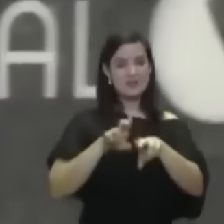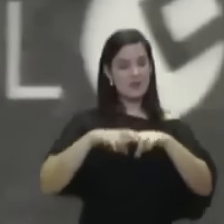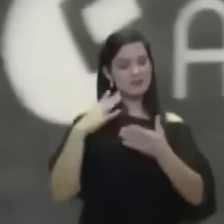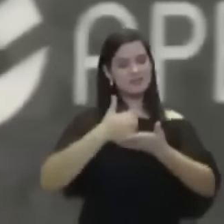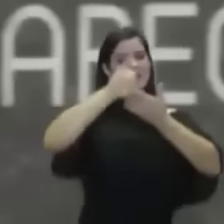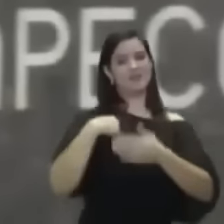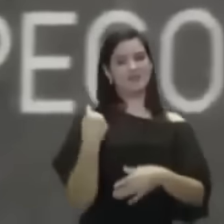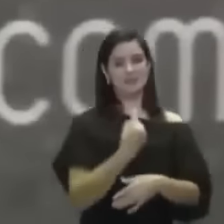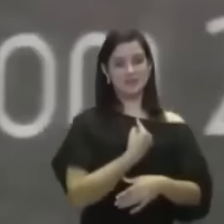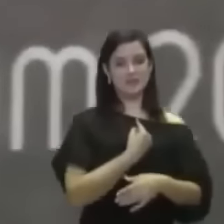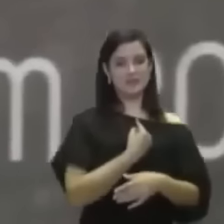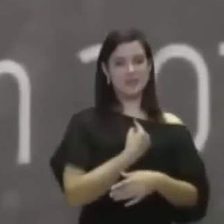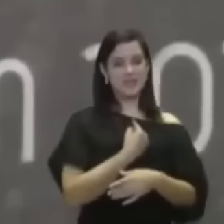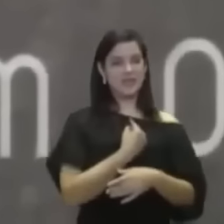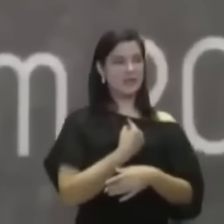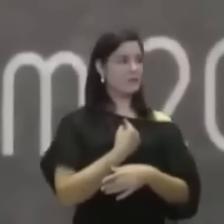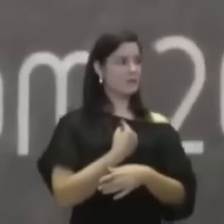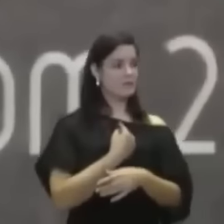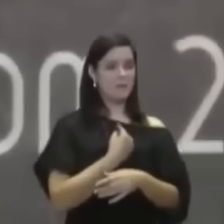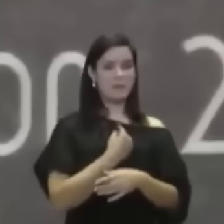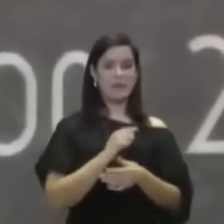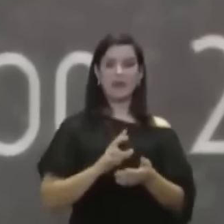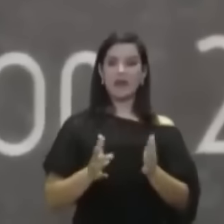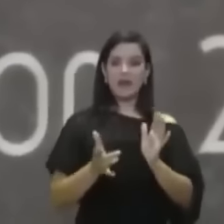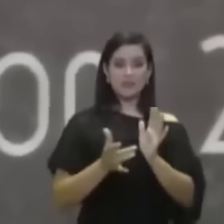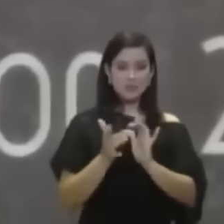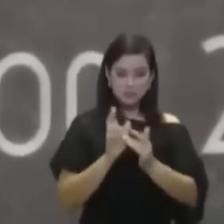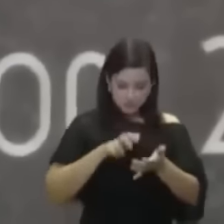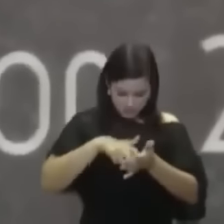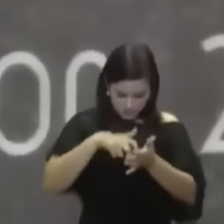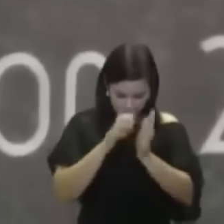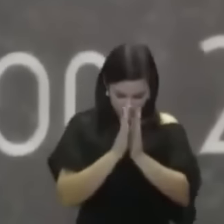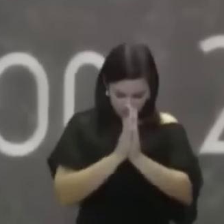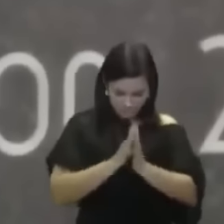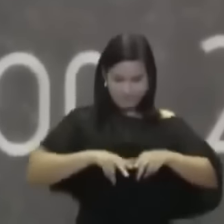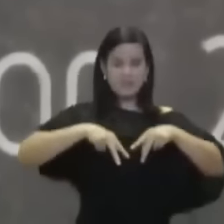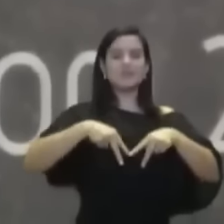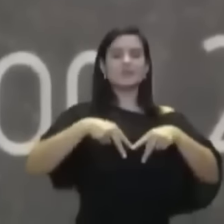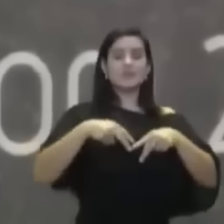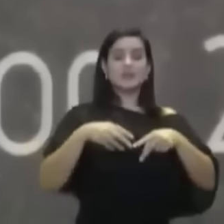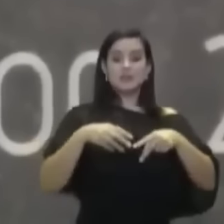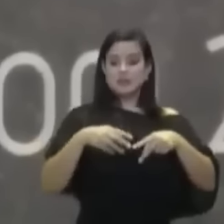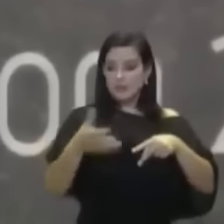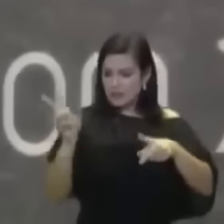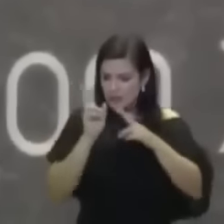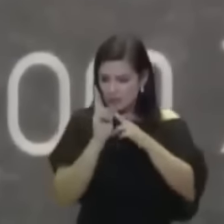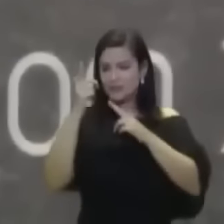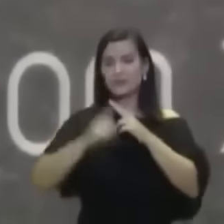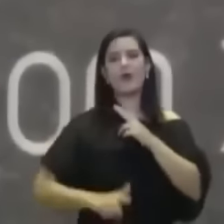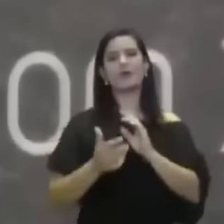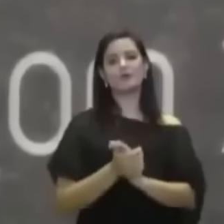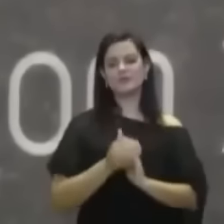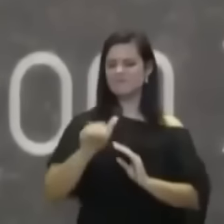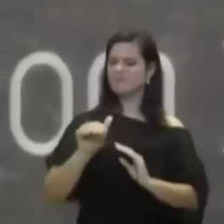Quando ele se levanta os seus joelhos, os discípulos ainda estão dormindo. Aí dá uma balançada em todo mundo. Diz: